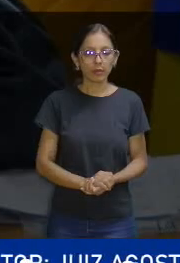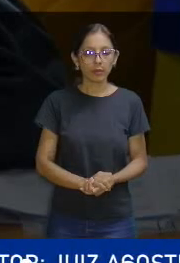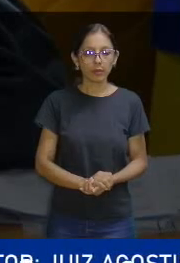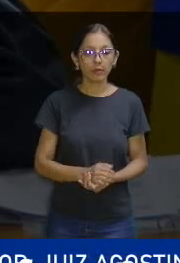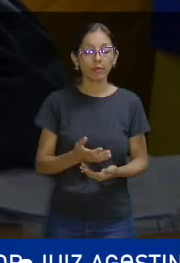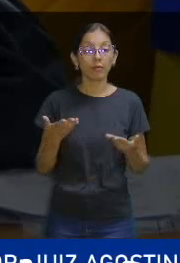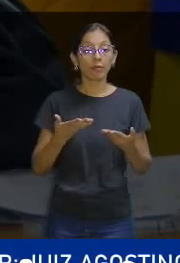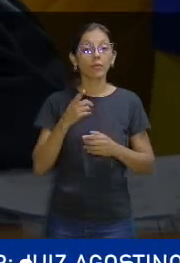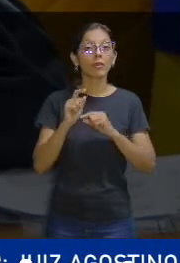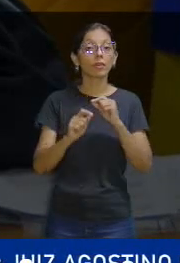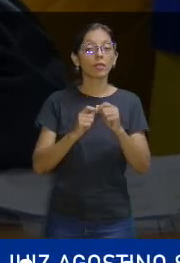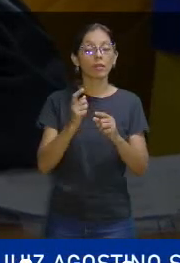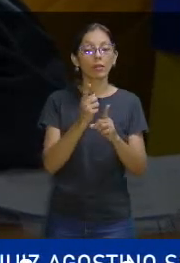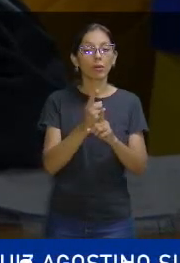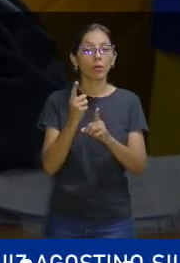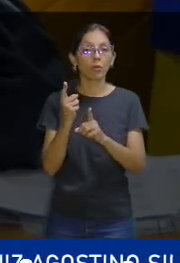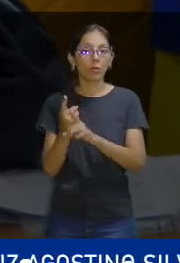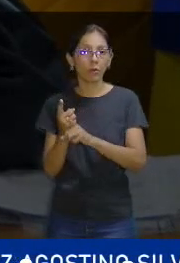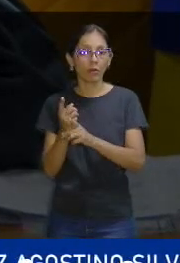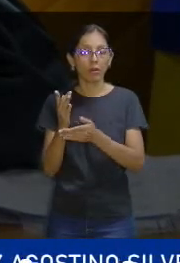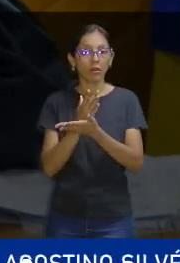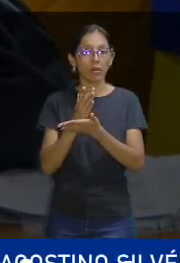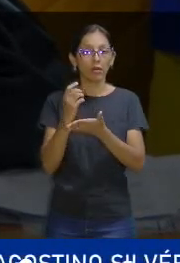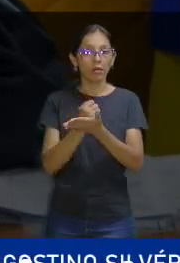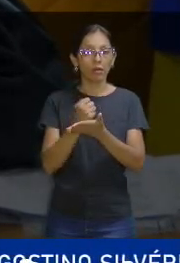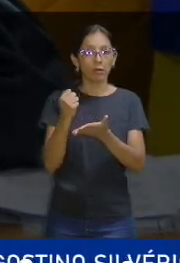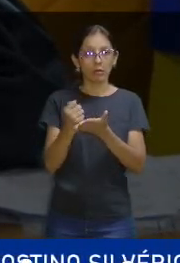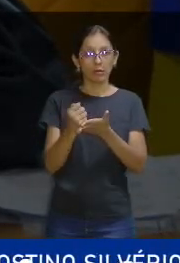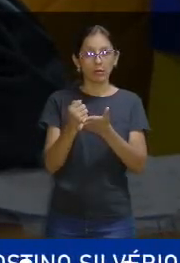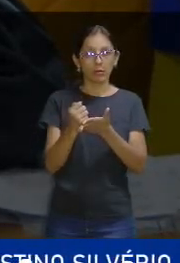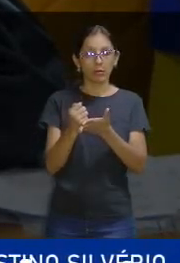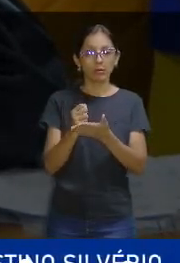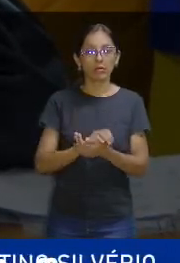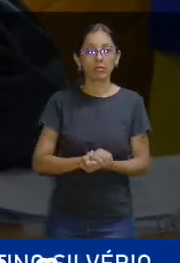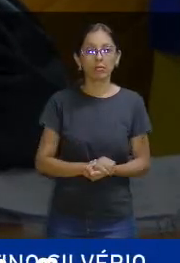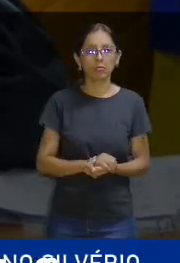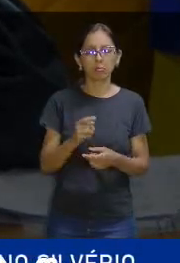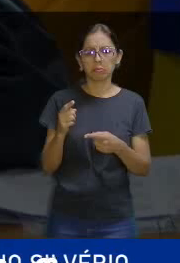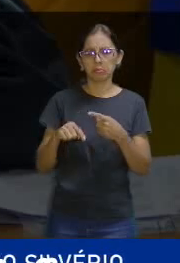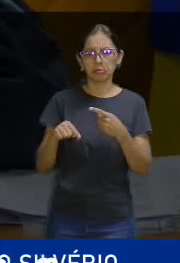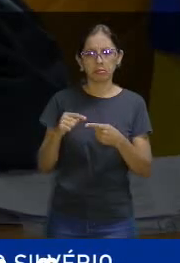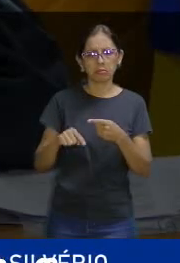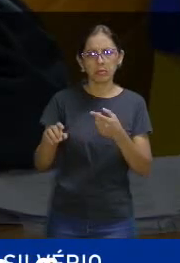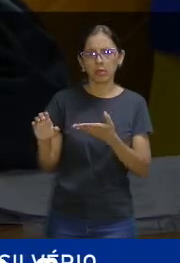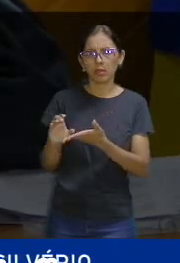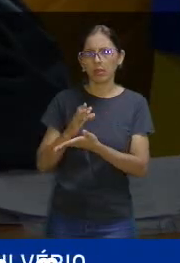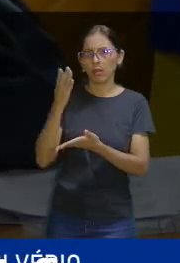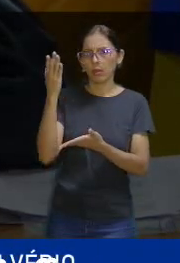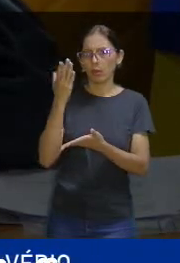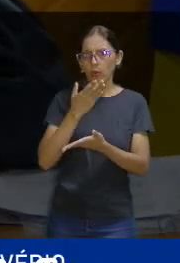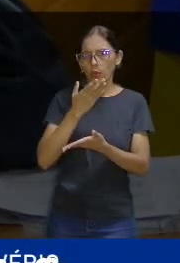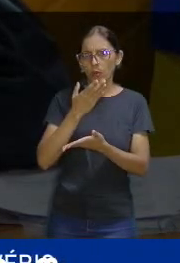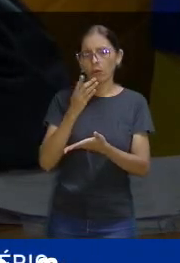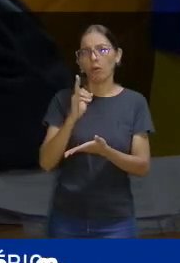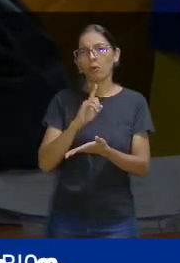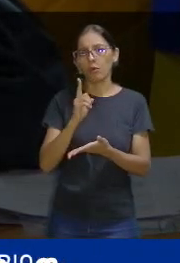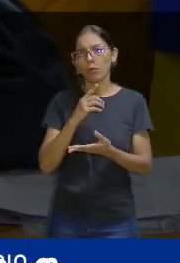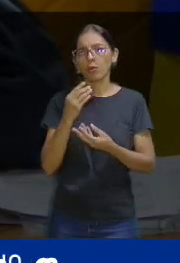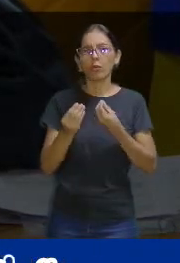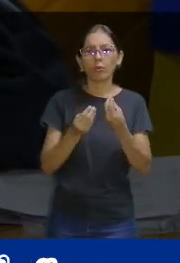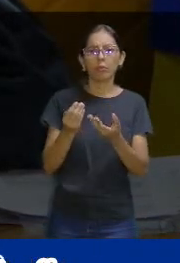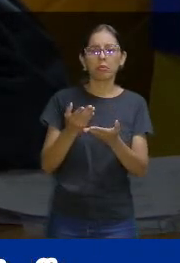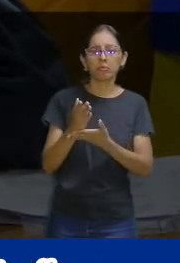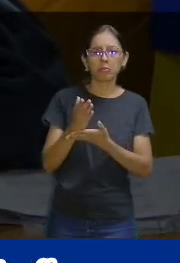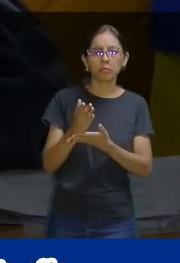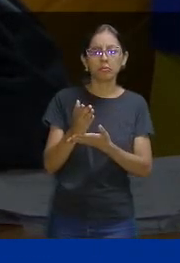de documentos comprobatórios compromete a regularidade das contas de campanha, ensejando sua desaprovação